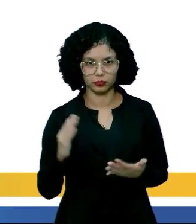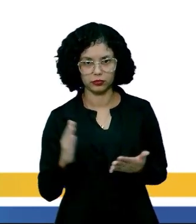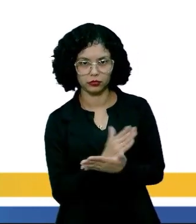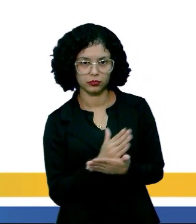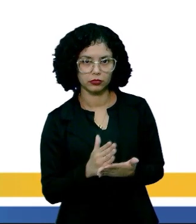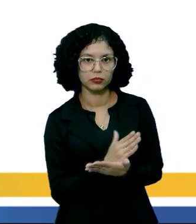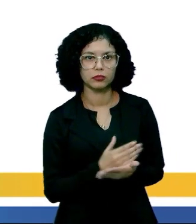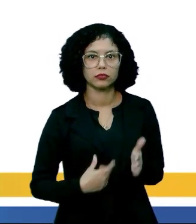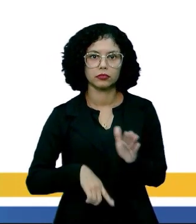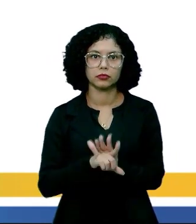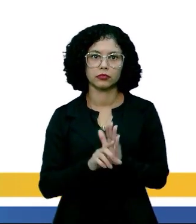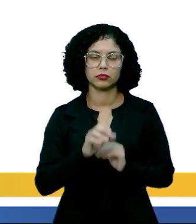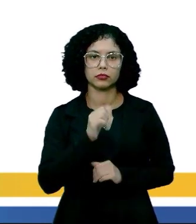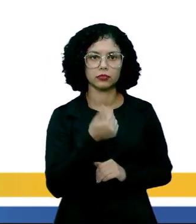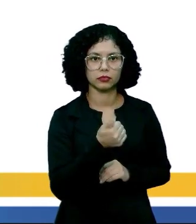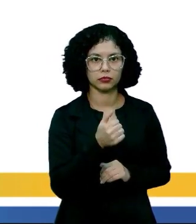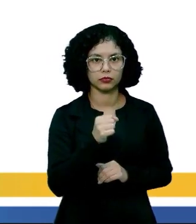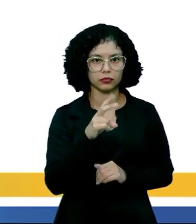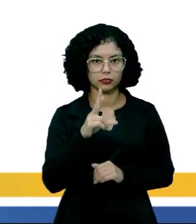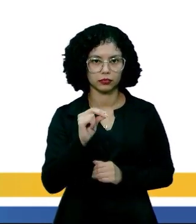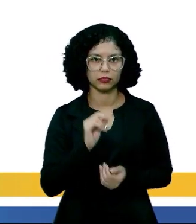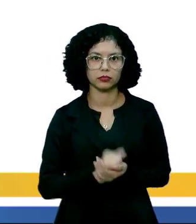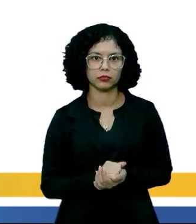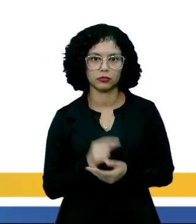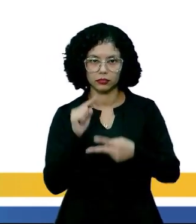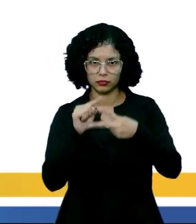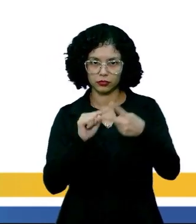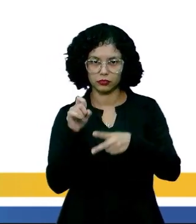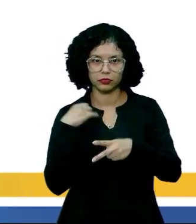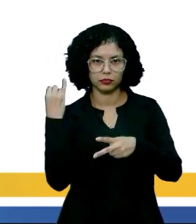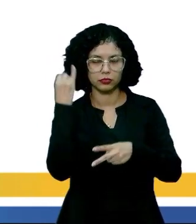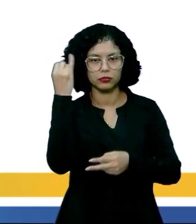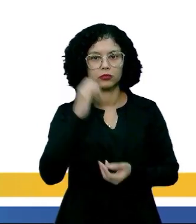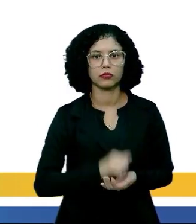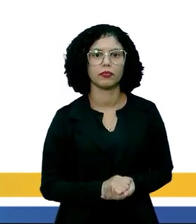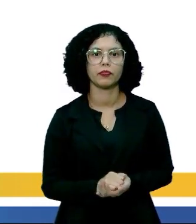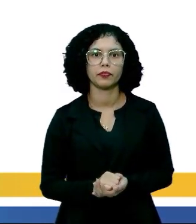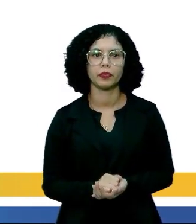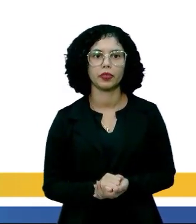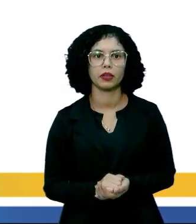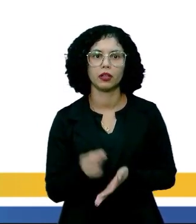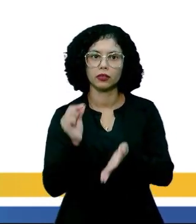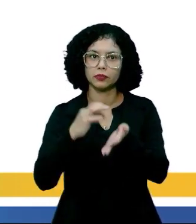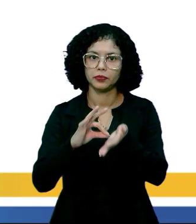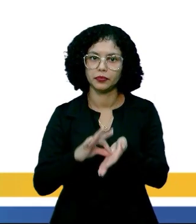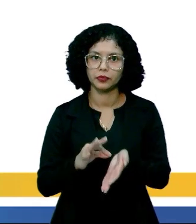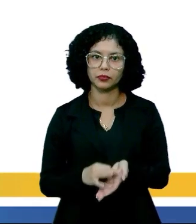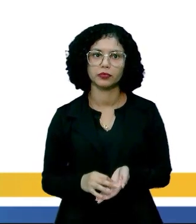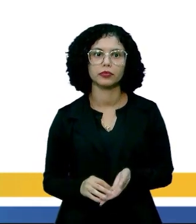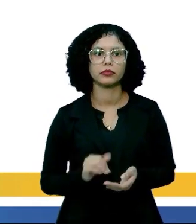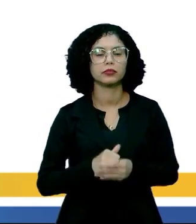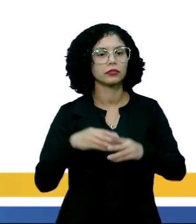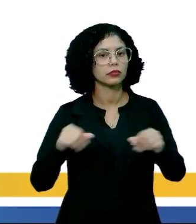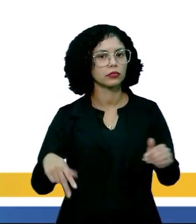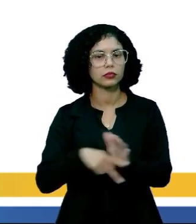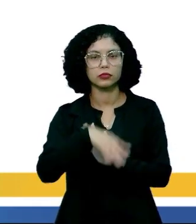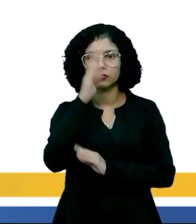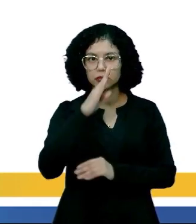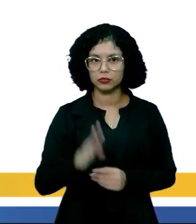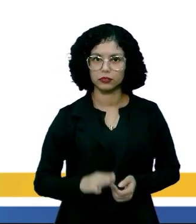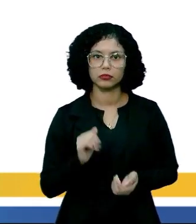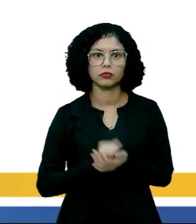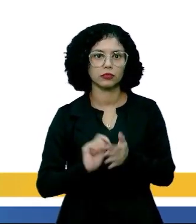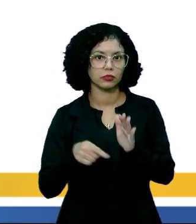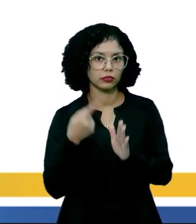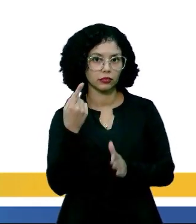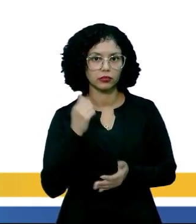algumas leis. Em 1850, vamos ter duas importantíssimas leis aí sendo elaboradas no território brasileiro.